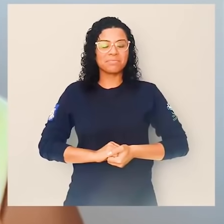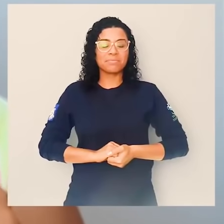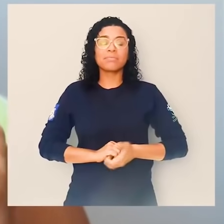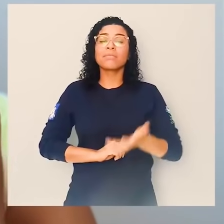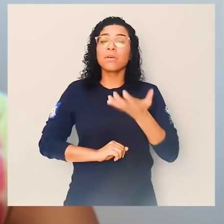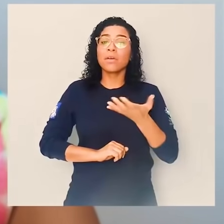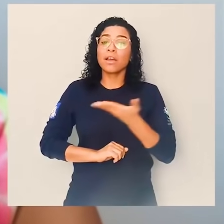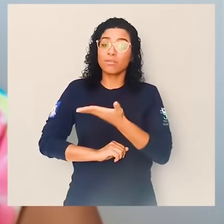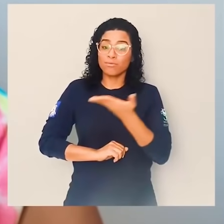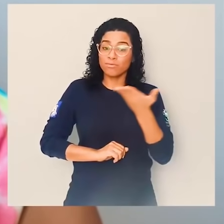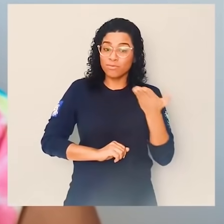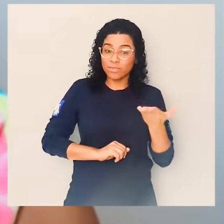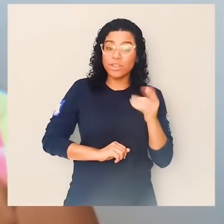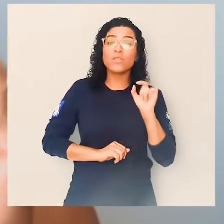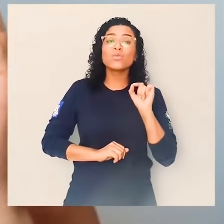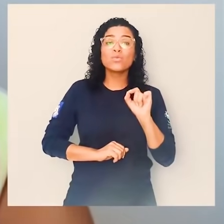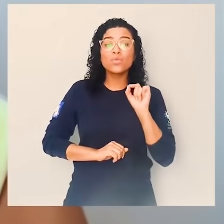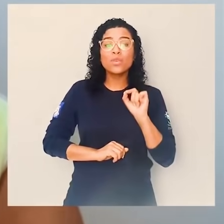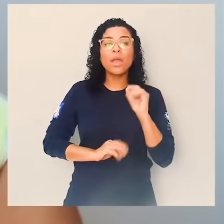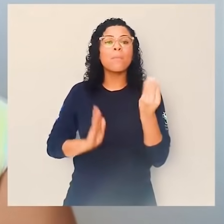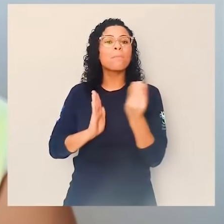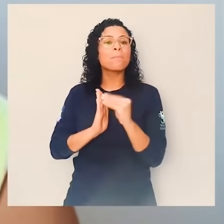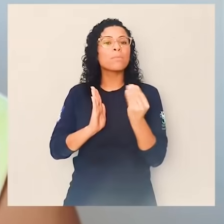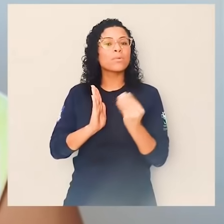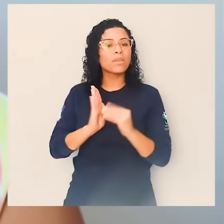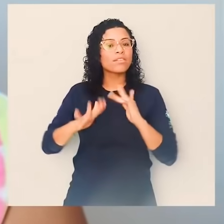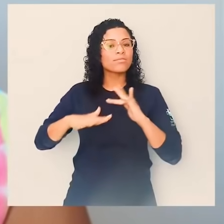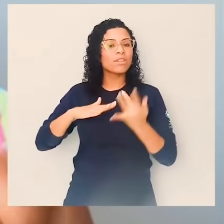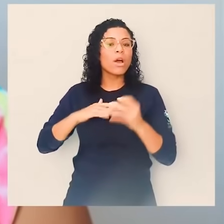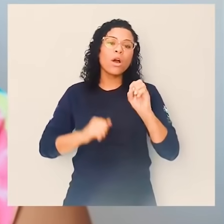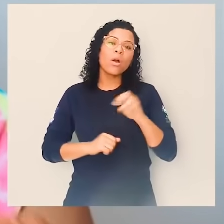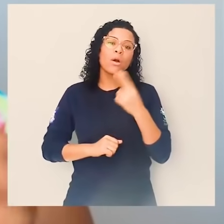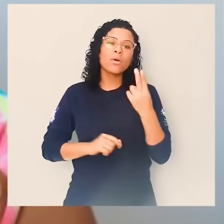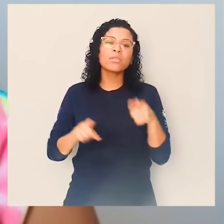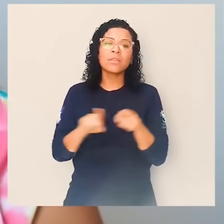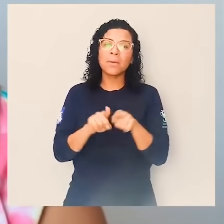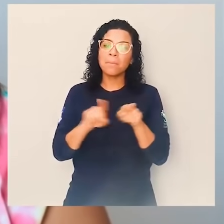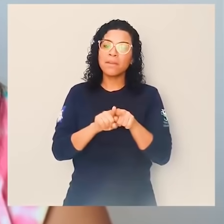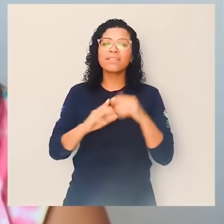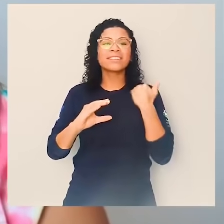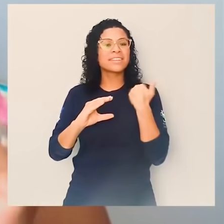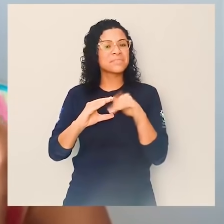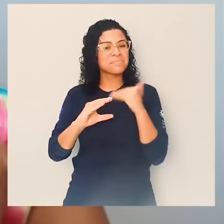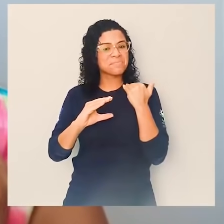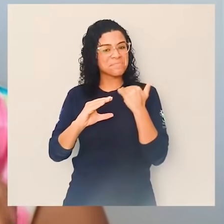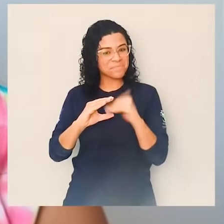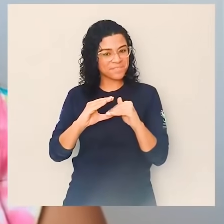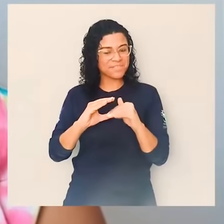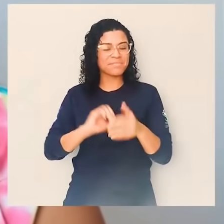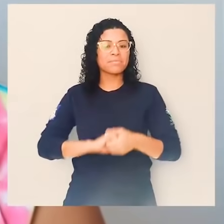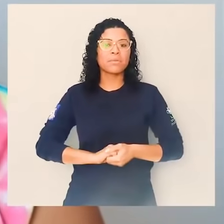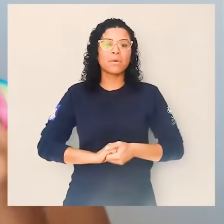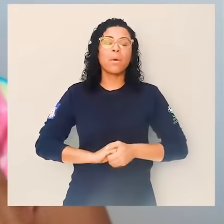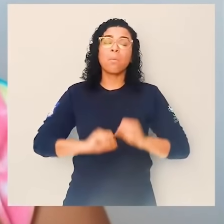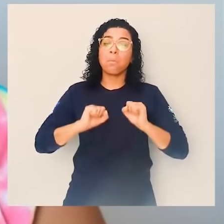Eu quero receber de vocês tanto a postagem quanto, se vocês puderem, um e-mail. Pode até ser